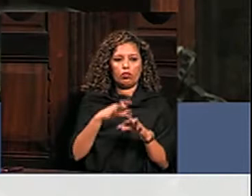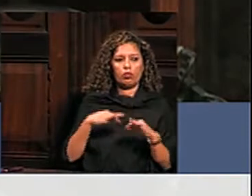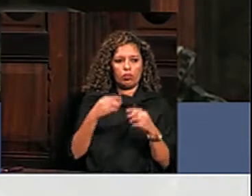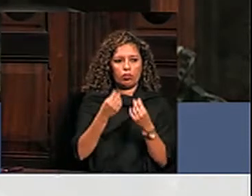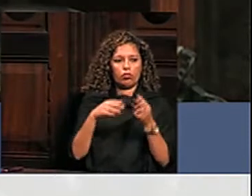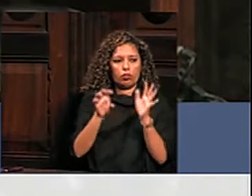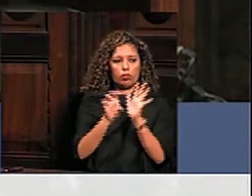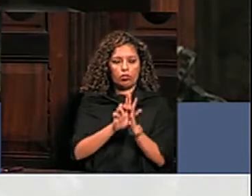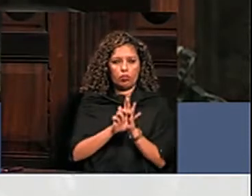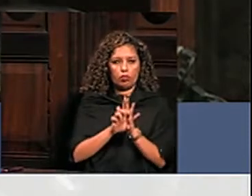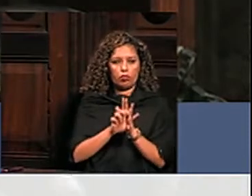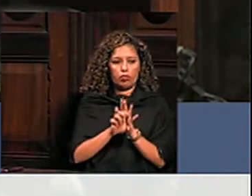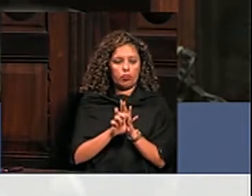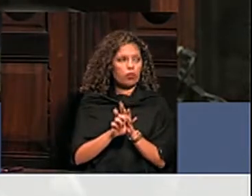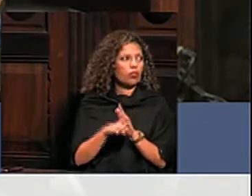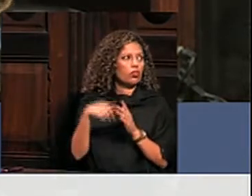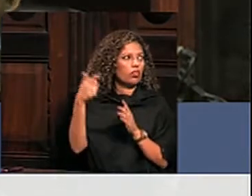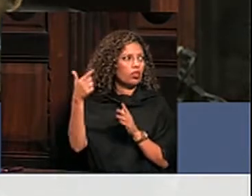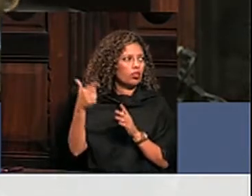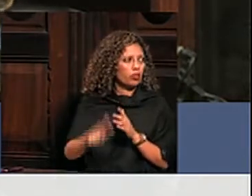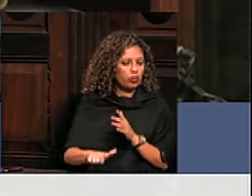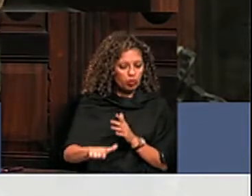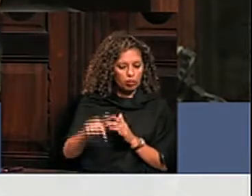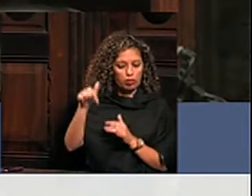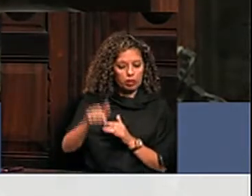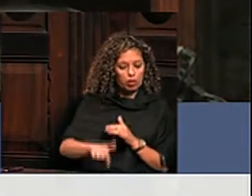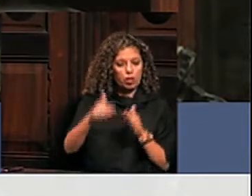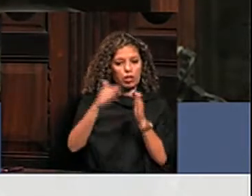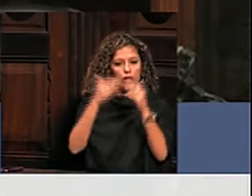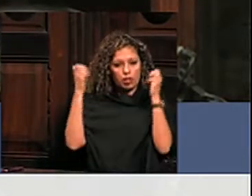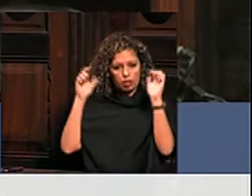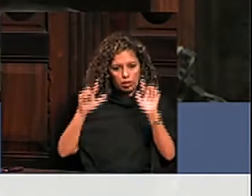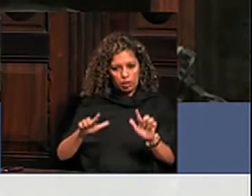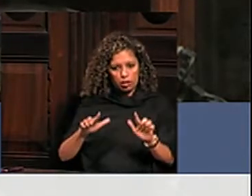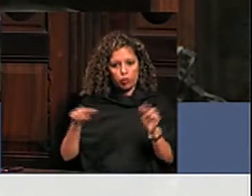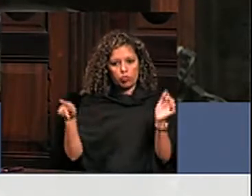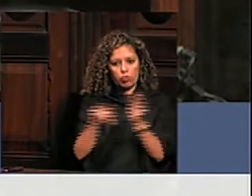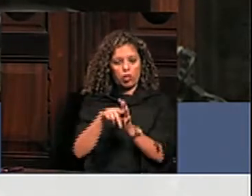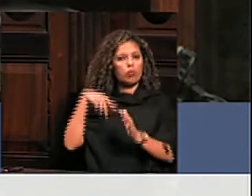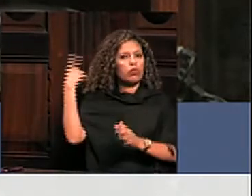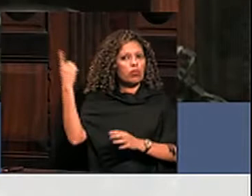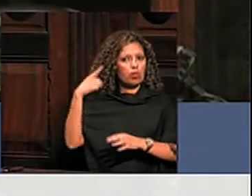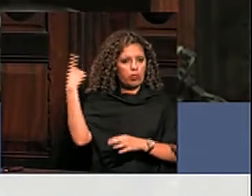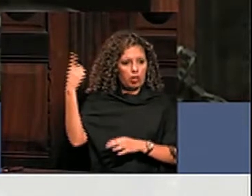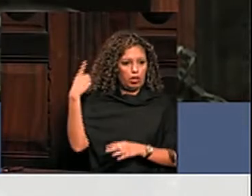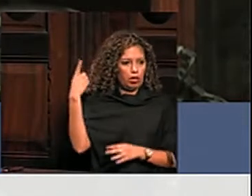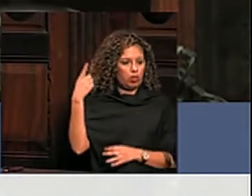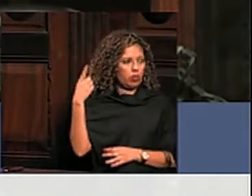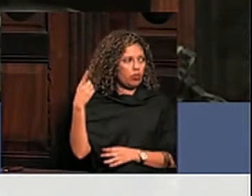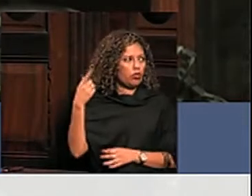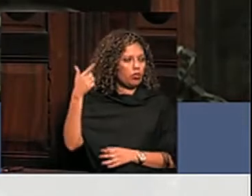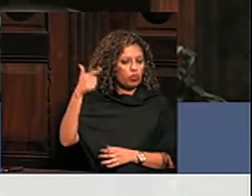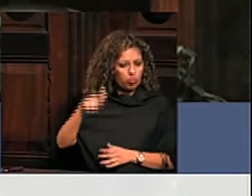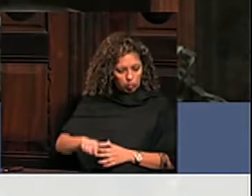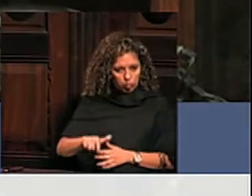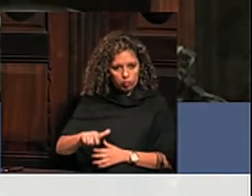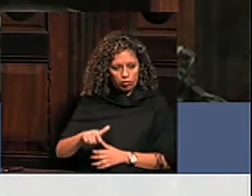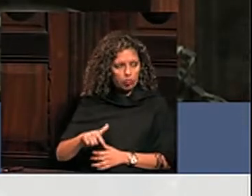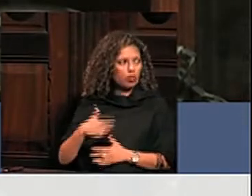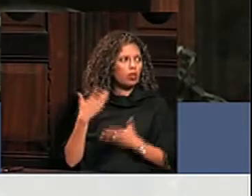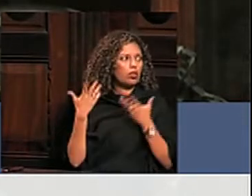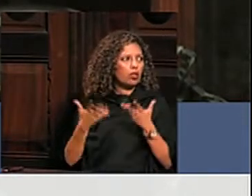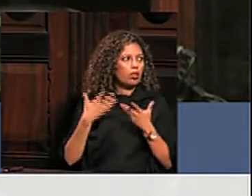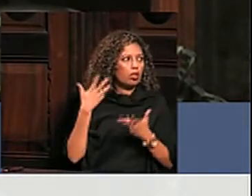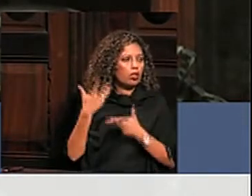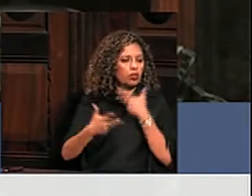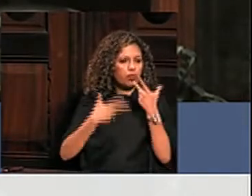plenário. De novo, aqui é uma casa, é o parlamento. Então, quero aqui dizer ao